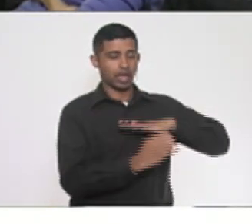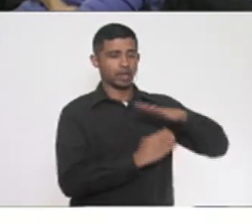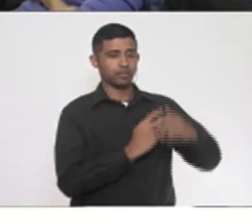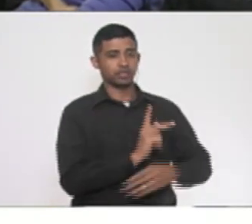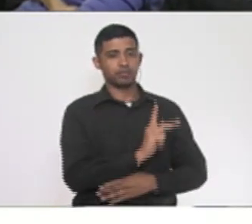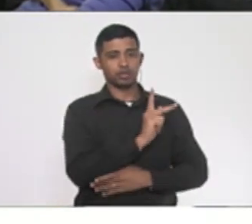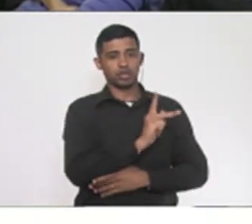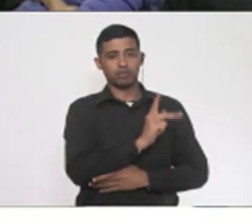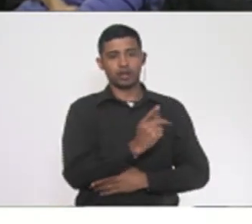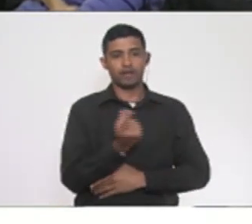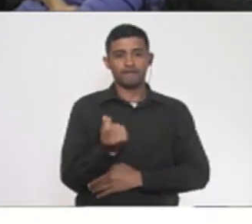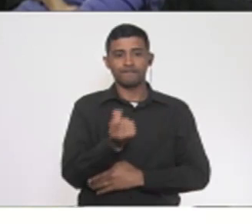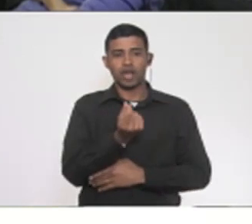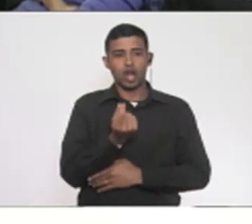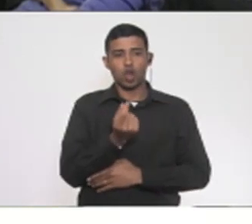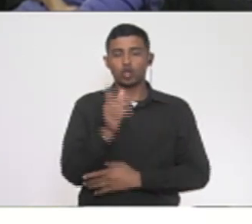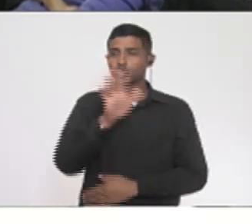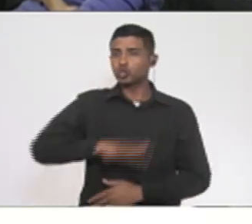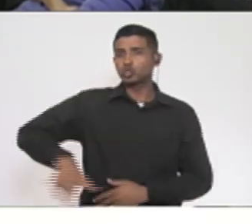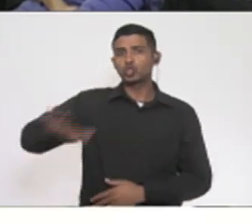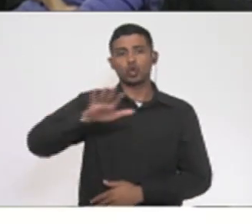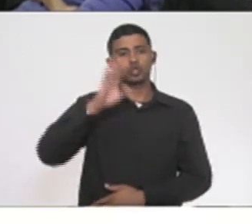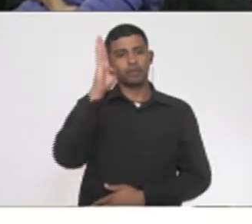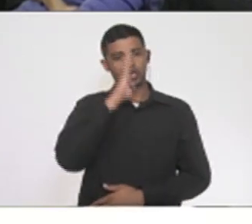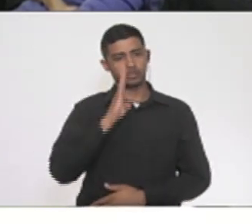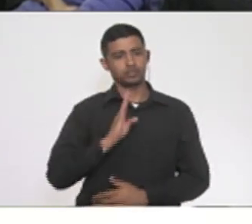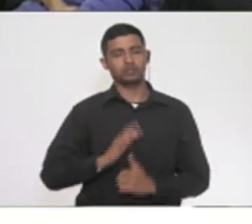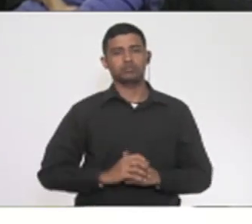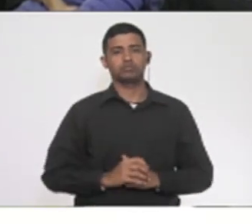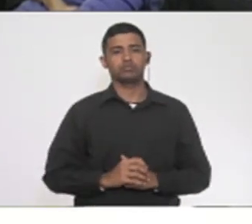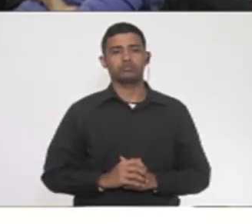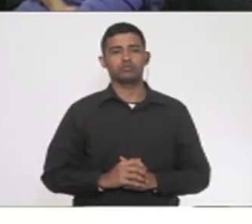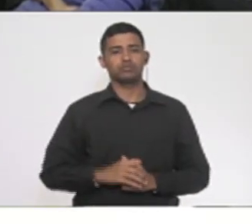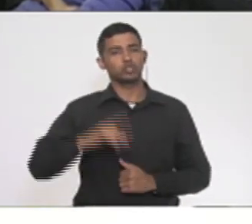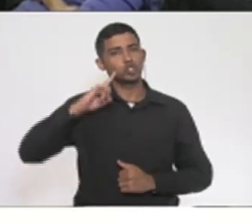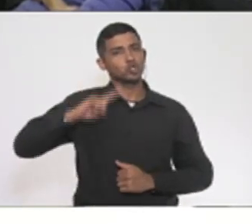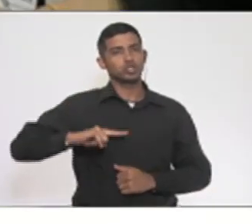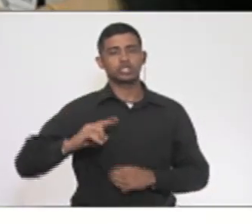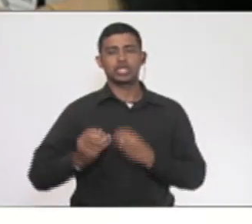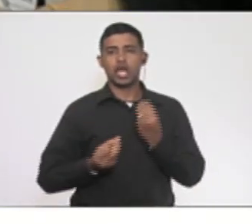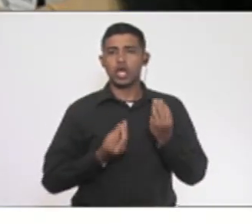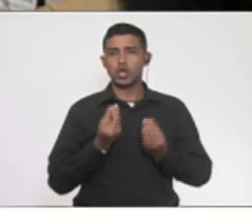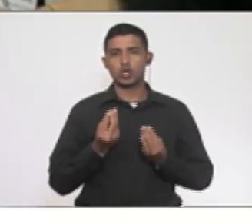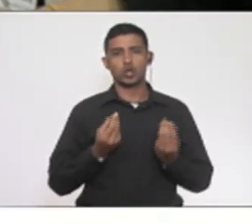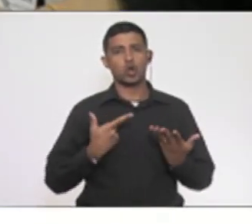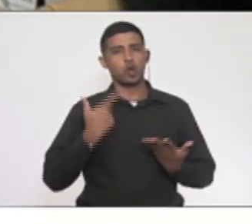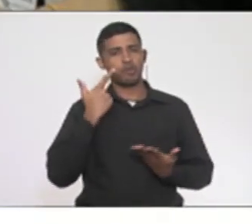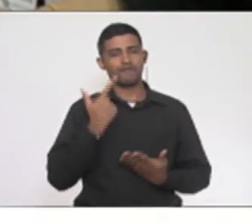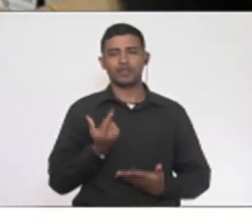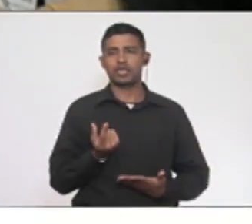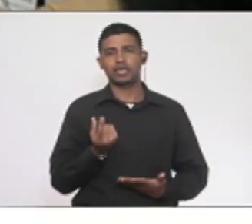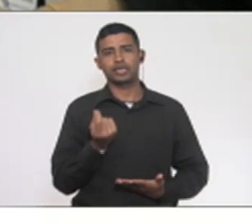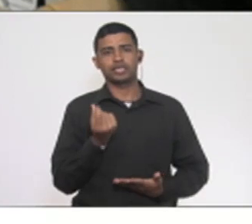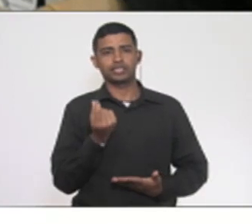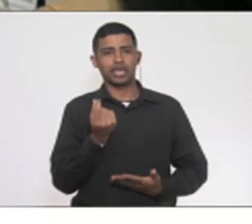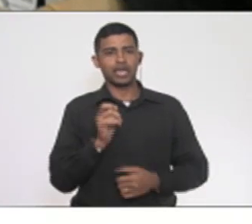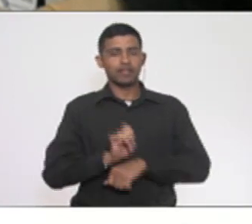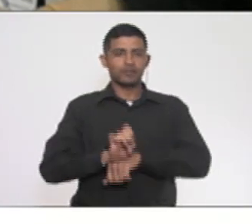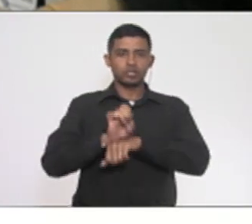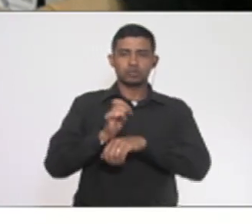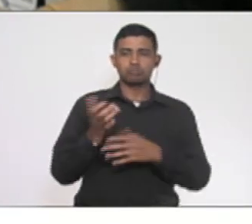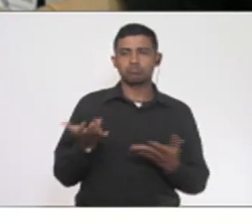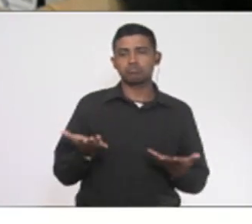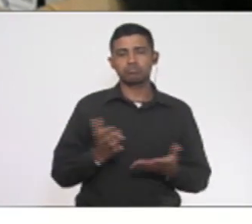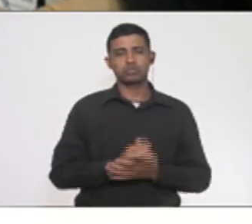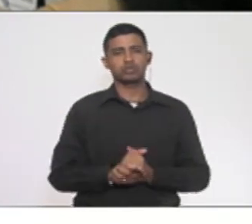de transporte para todo o país. Eu não sei exatamente como é que é estabelecida a tarifa estadual